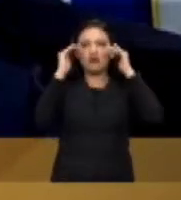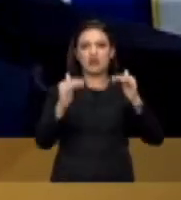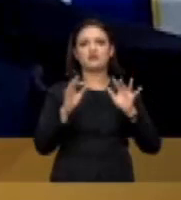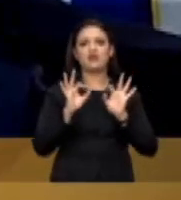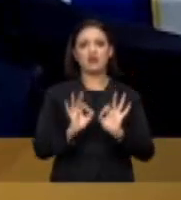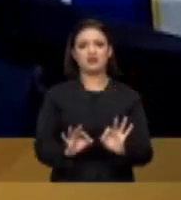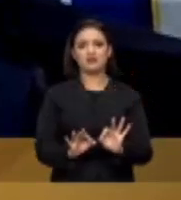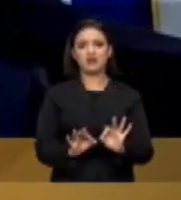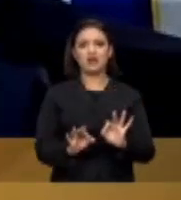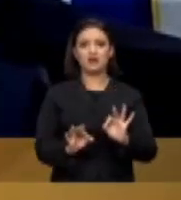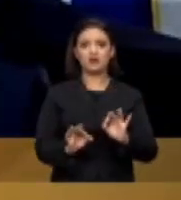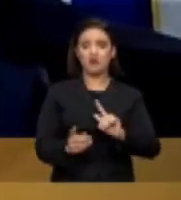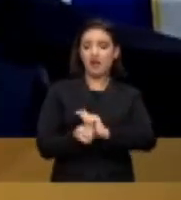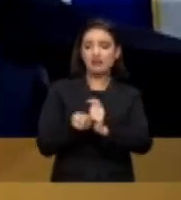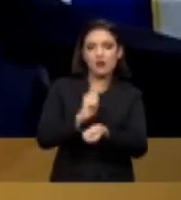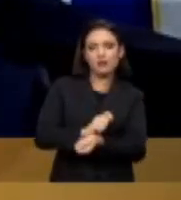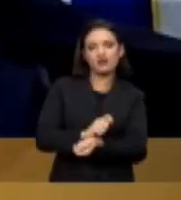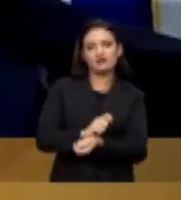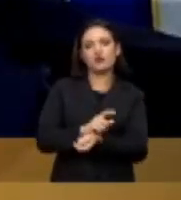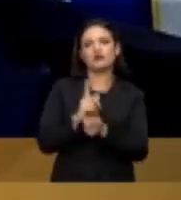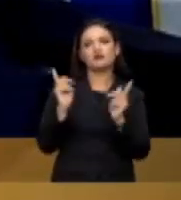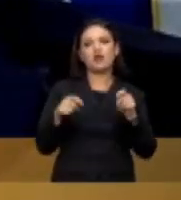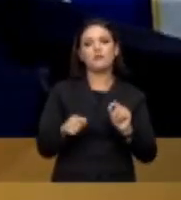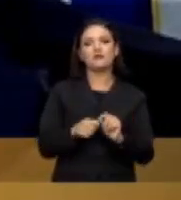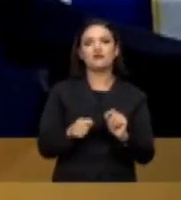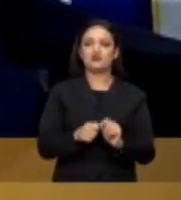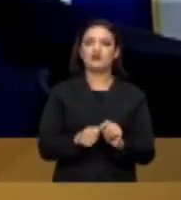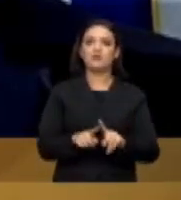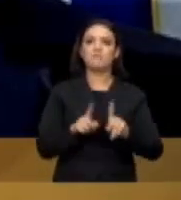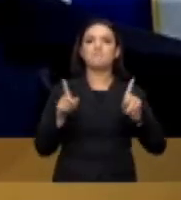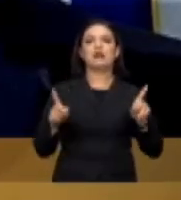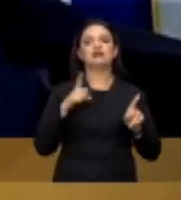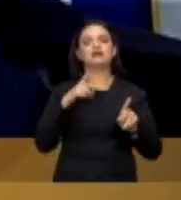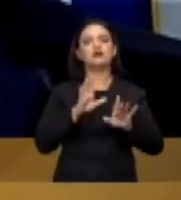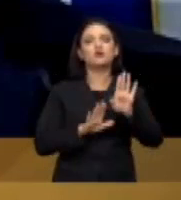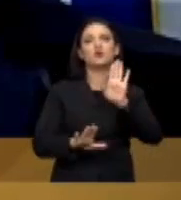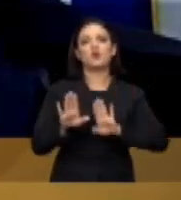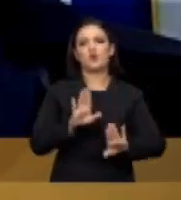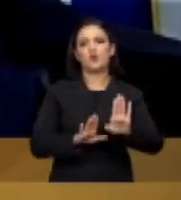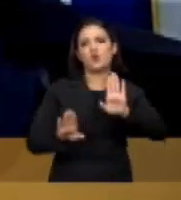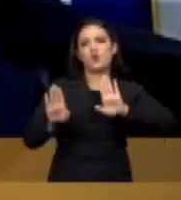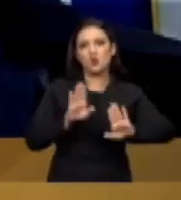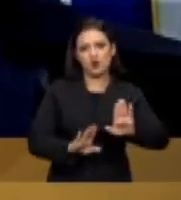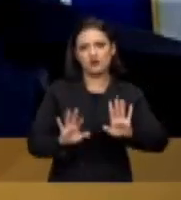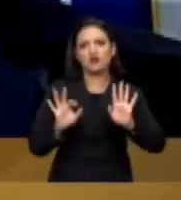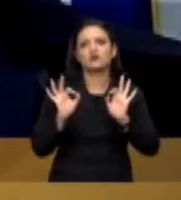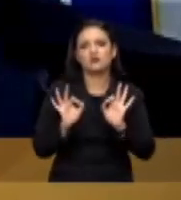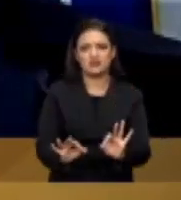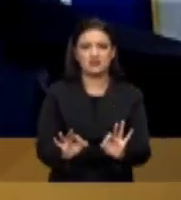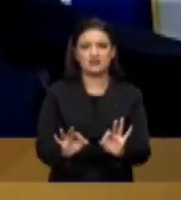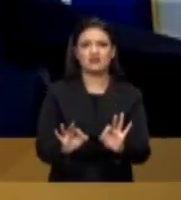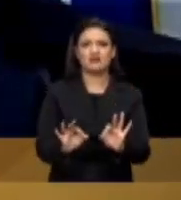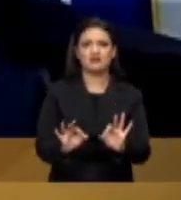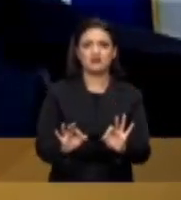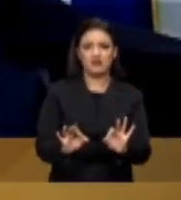adequação se opere juntamente com a razoabilidade e a proporcionalidade em sentido